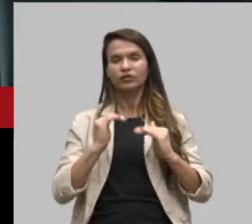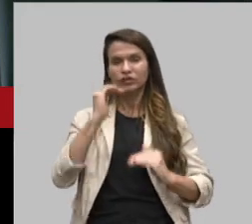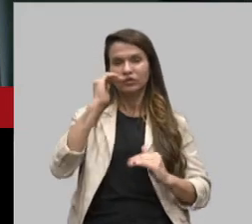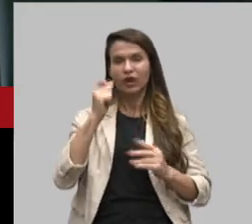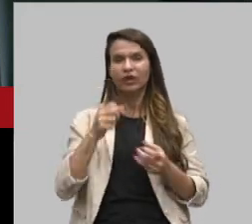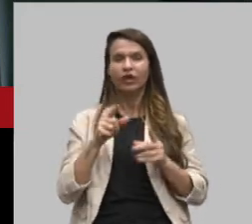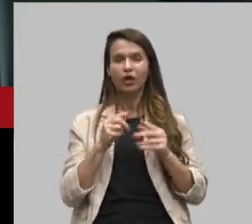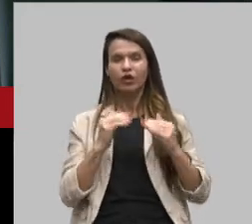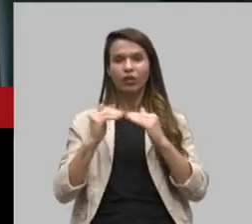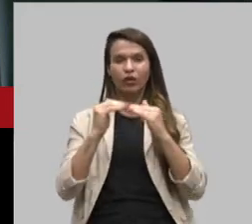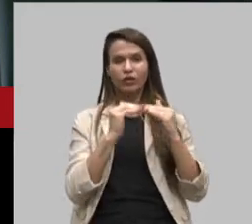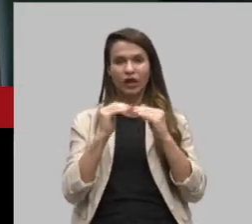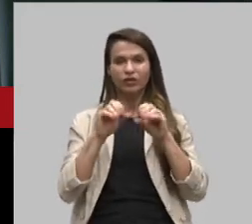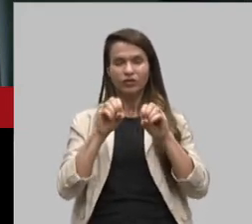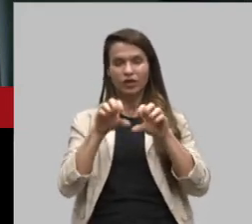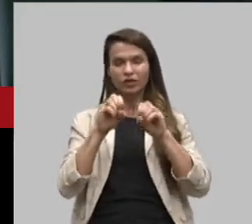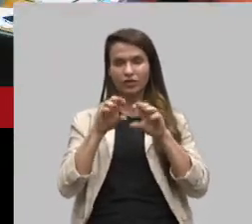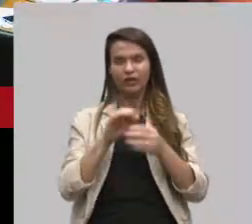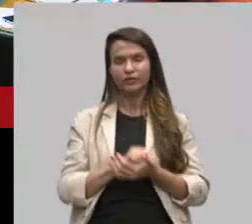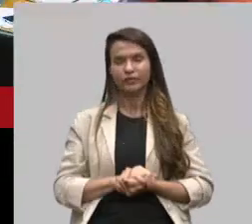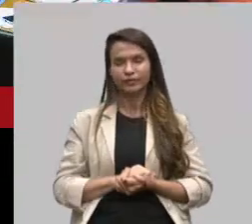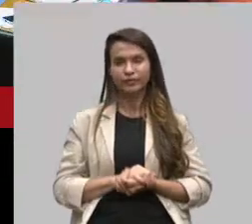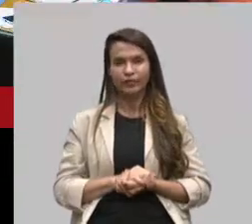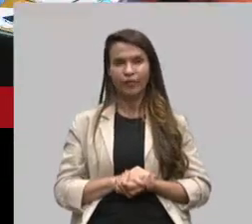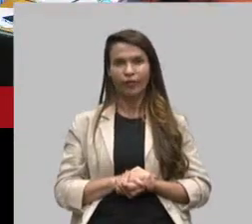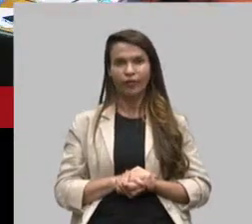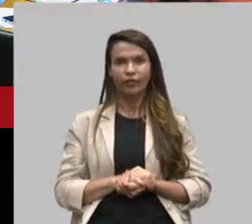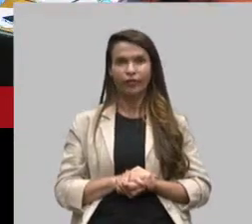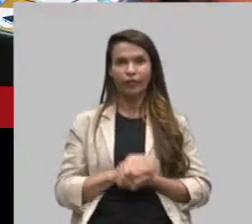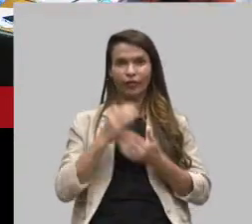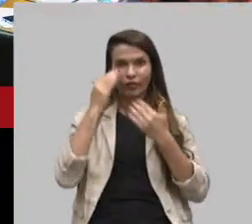Silvia Valério Muito